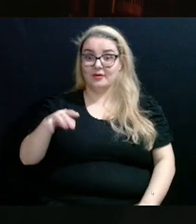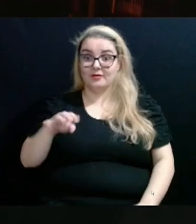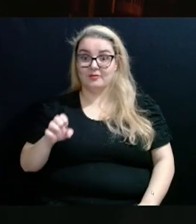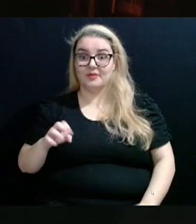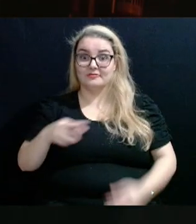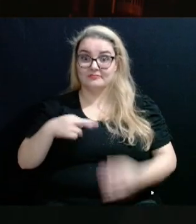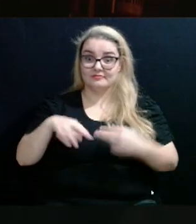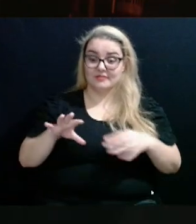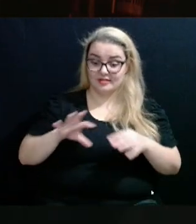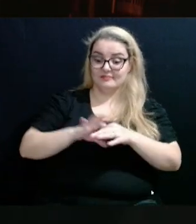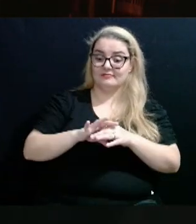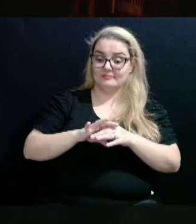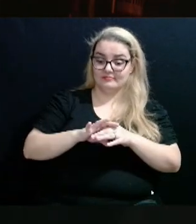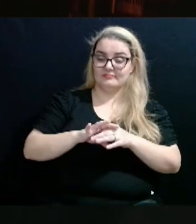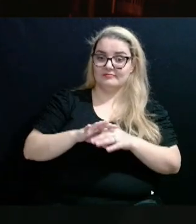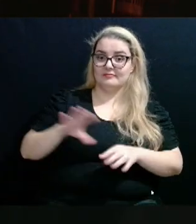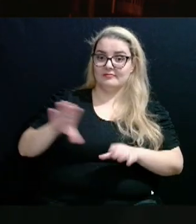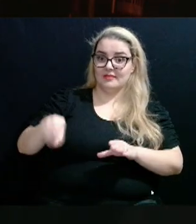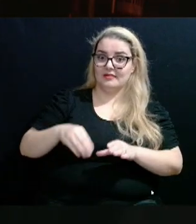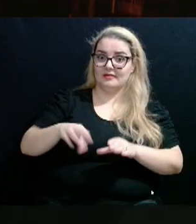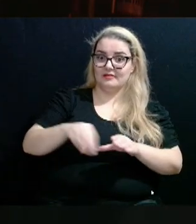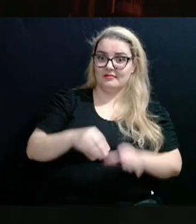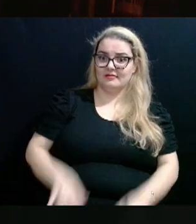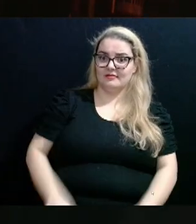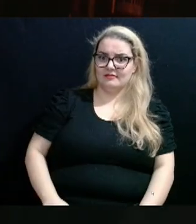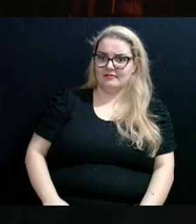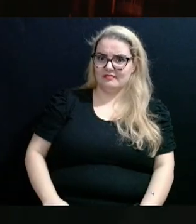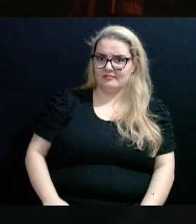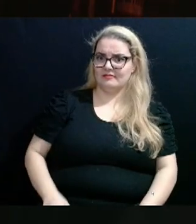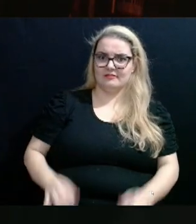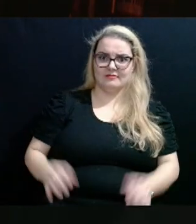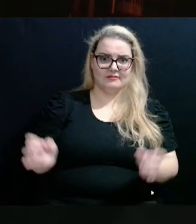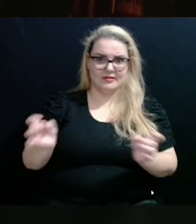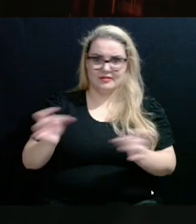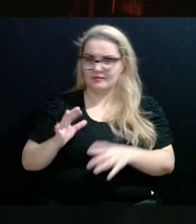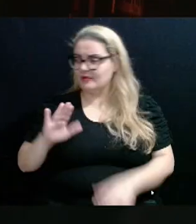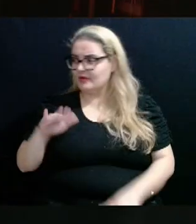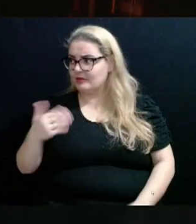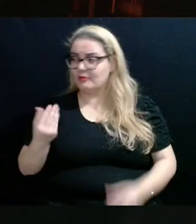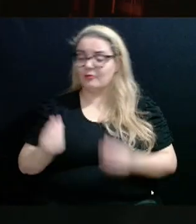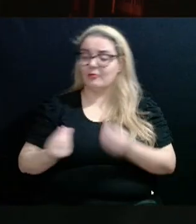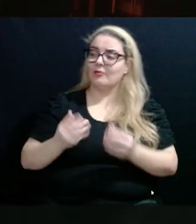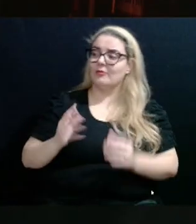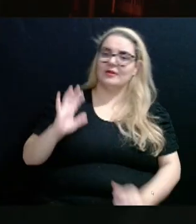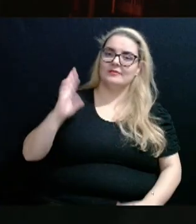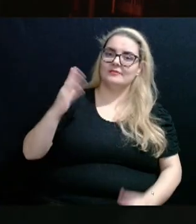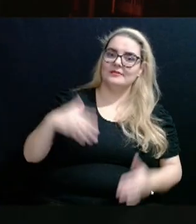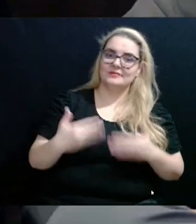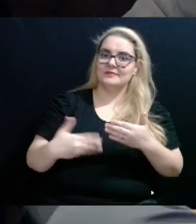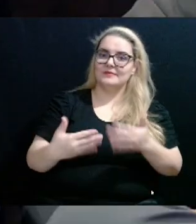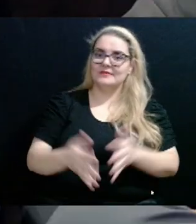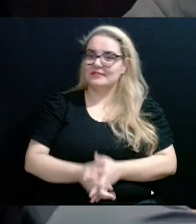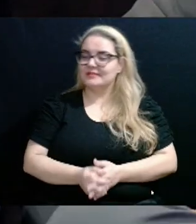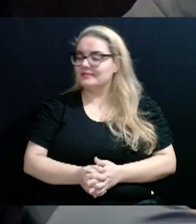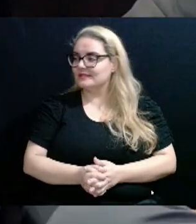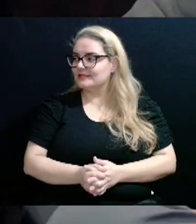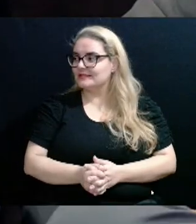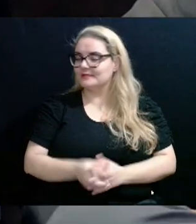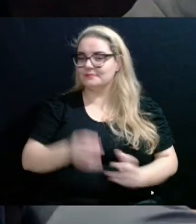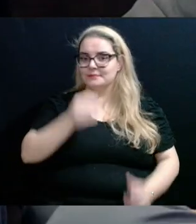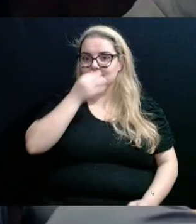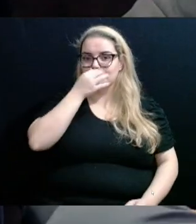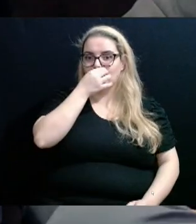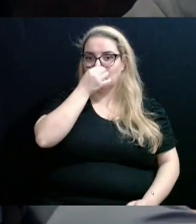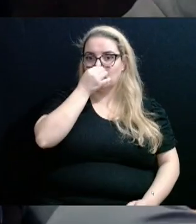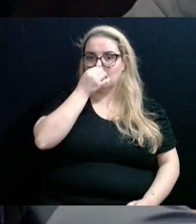colecionismo. Vai estar pronto quando? Como é que tá todo esse trâmite que precisa? Sim,